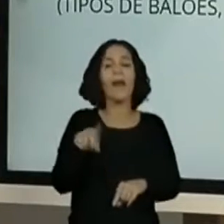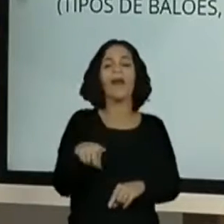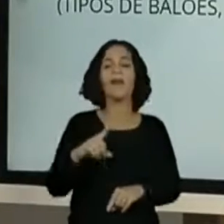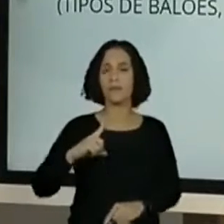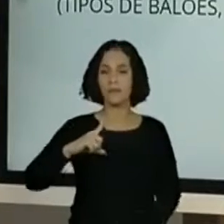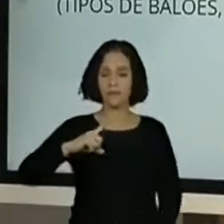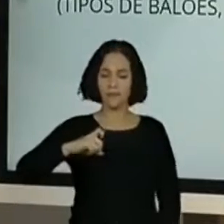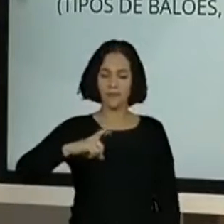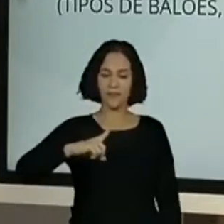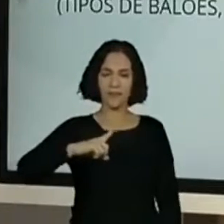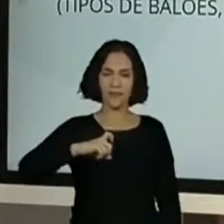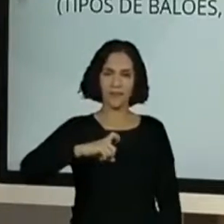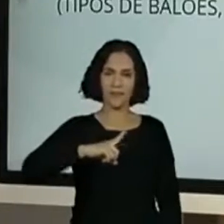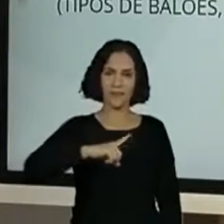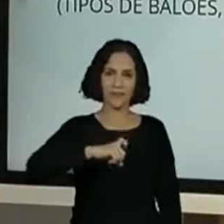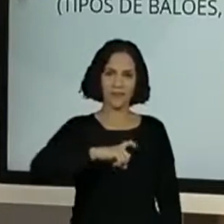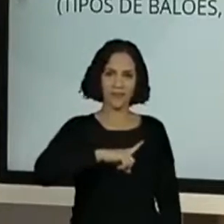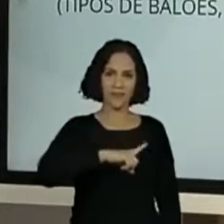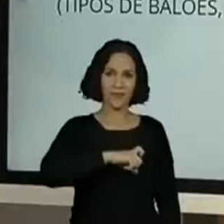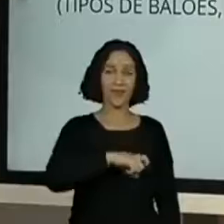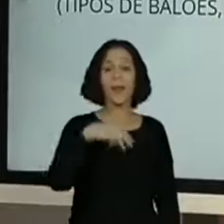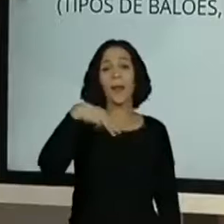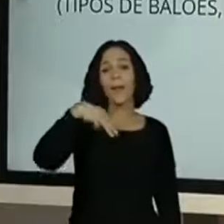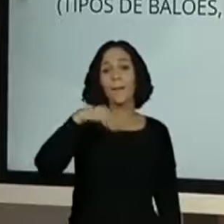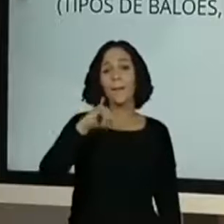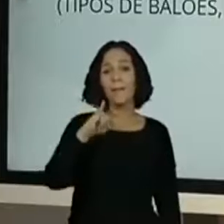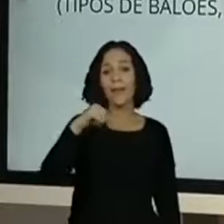minhoco. Professora Viviane, um